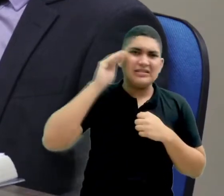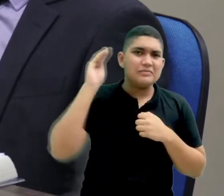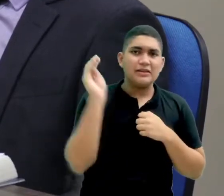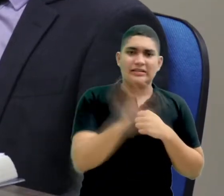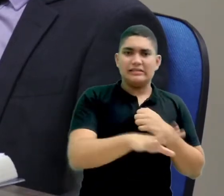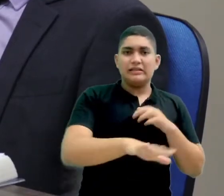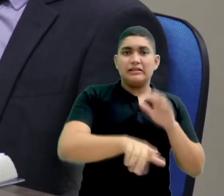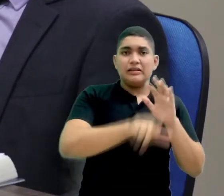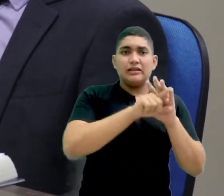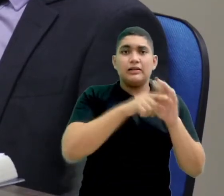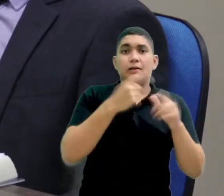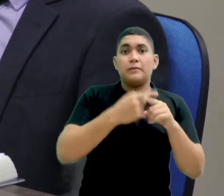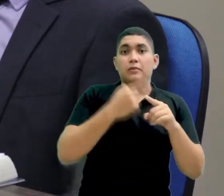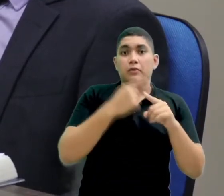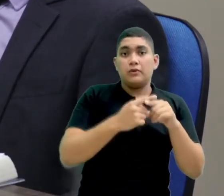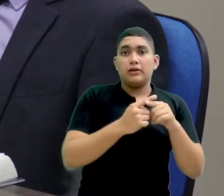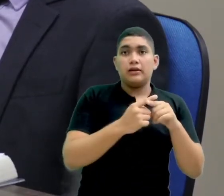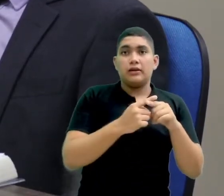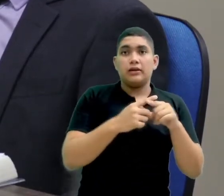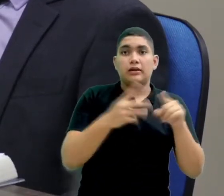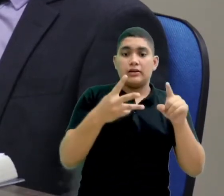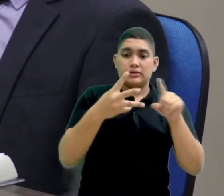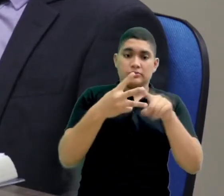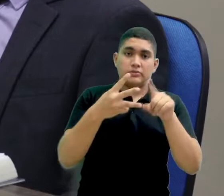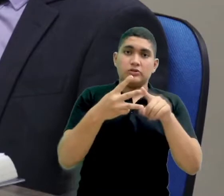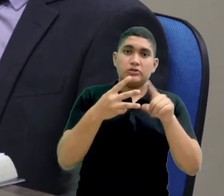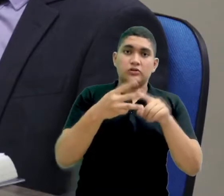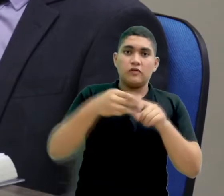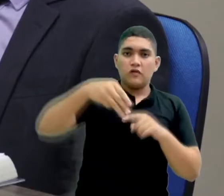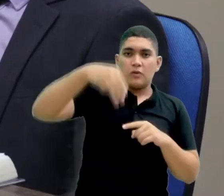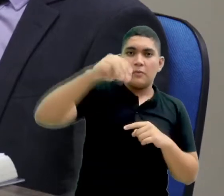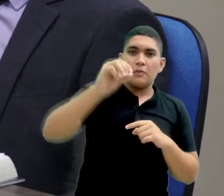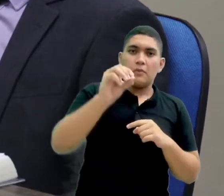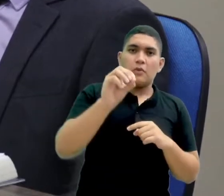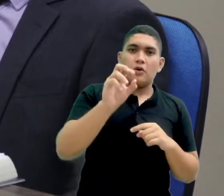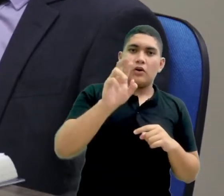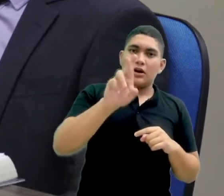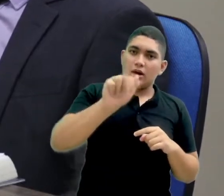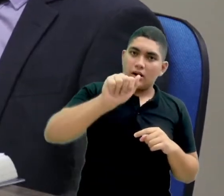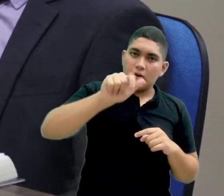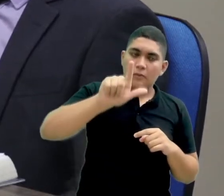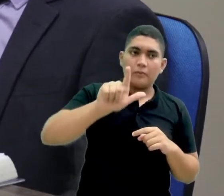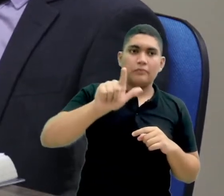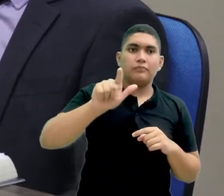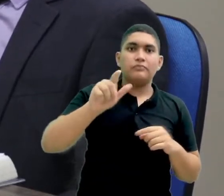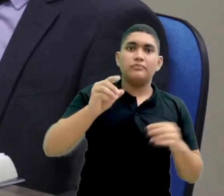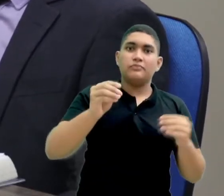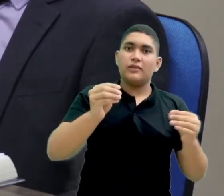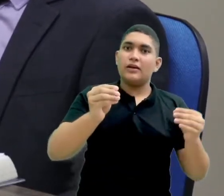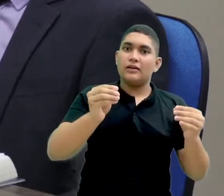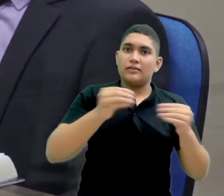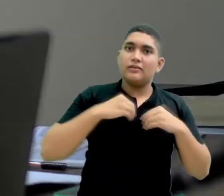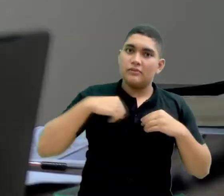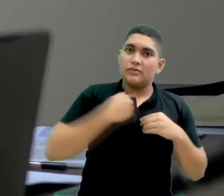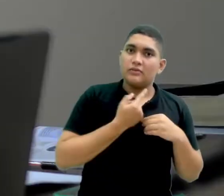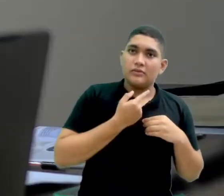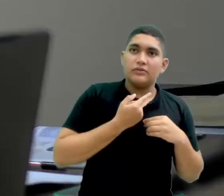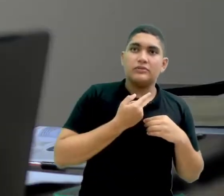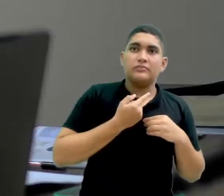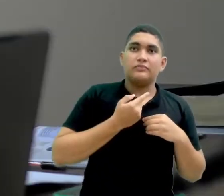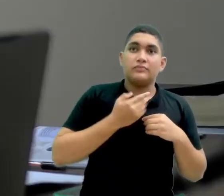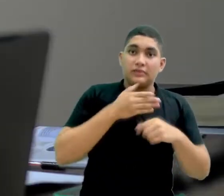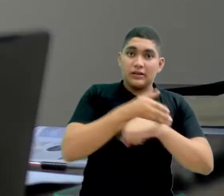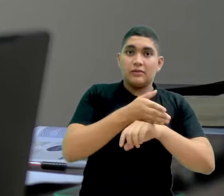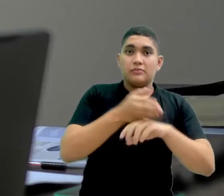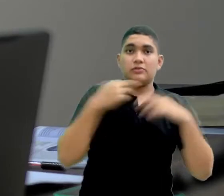a lei, porque esse aspecto moral vale para nós que fazemos parte do reino de Deus. Muito bem. O apóstolo Paulo, né, quando ele